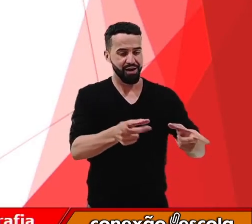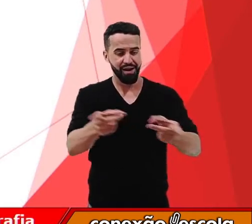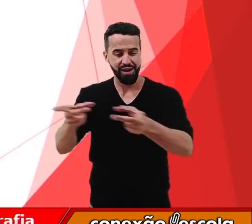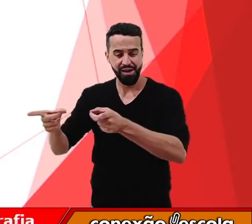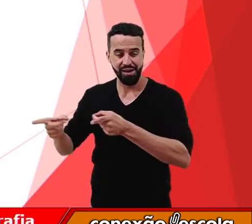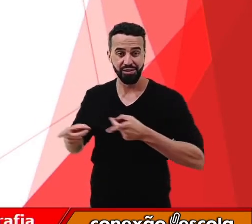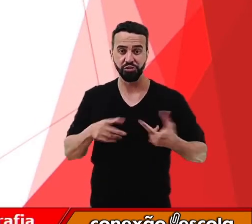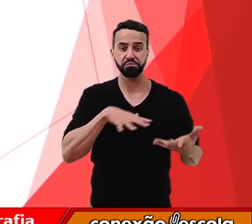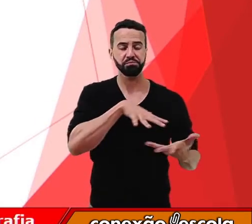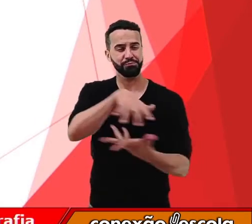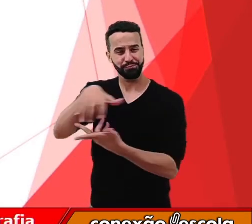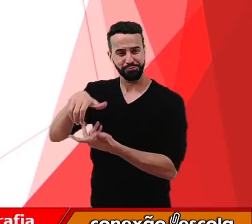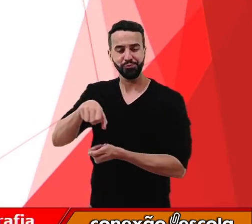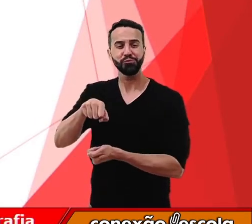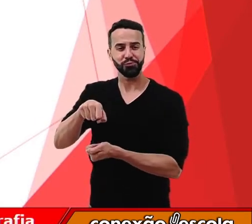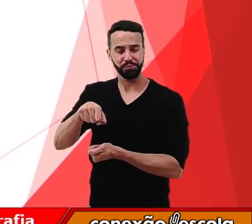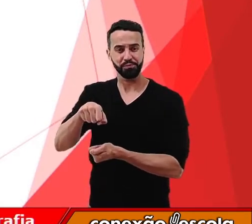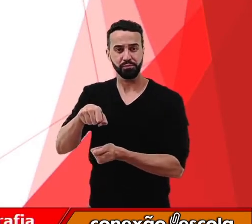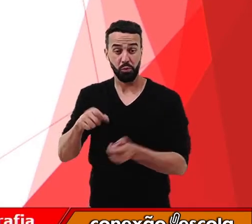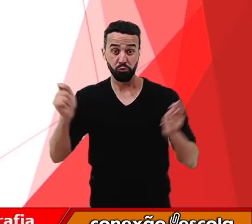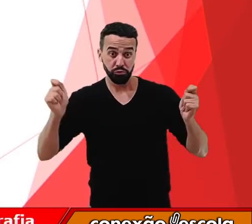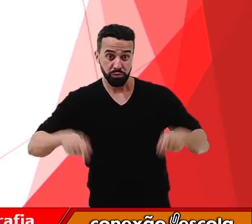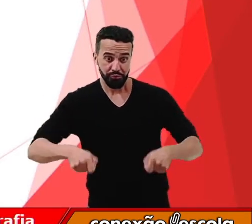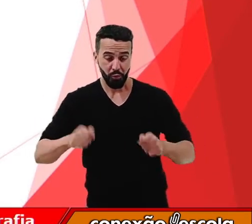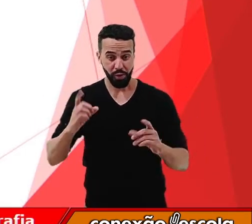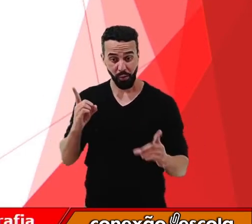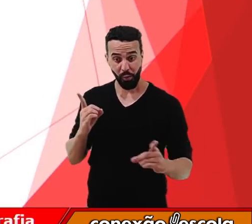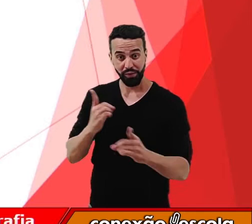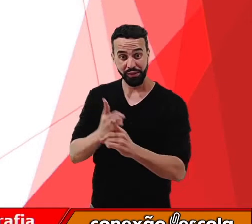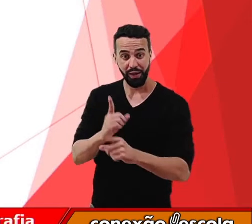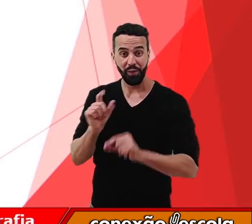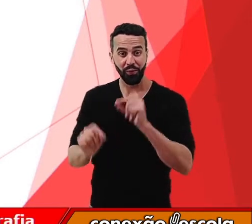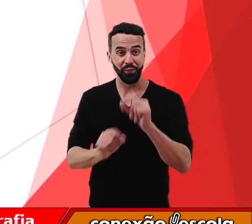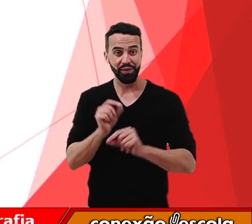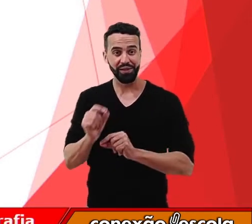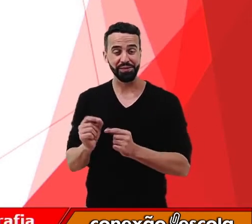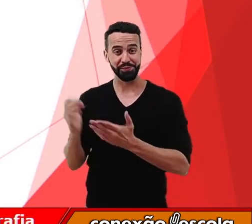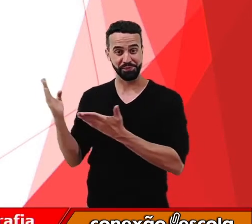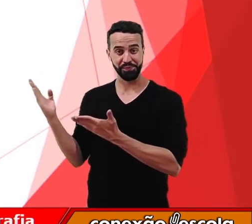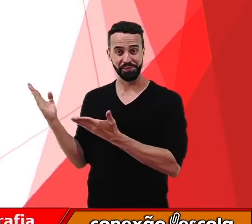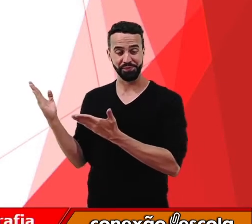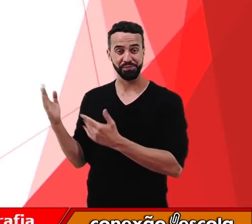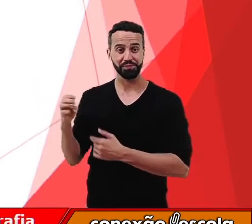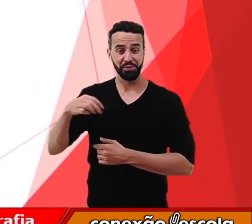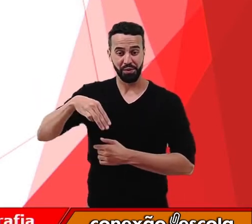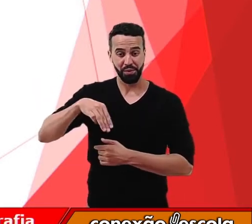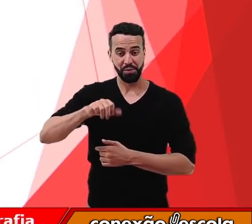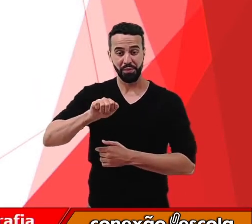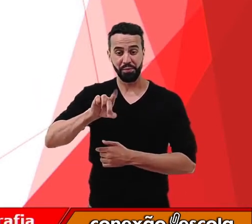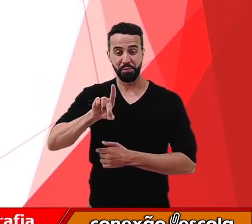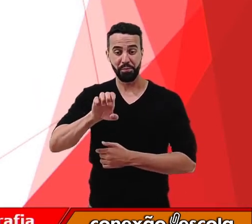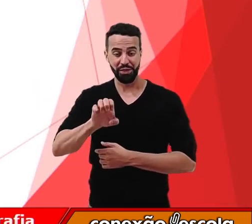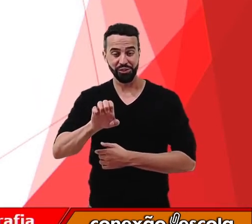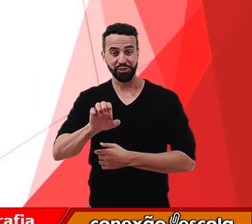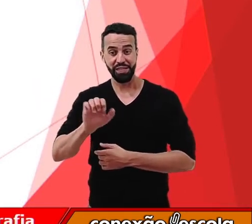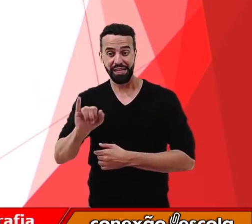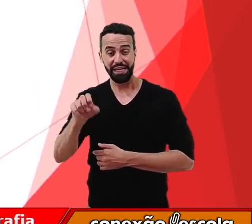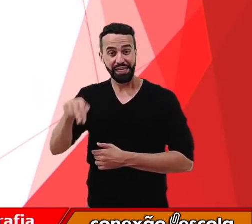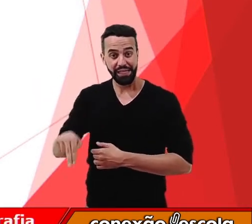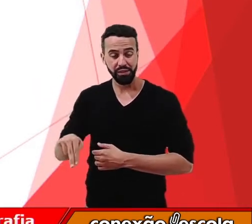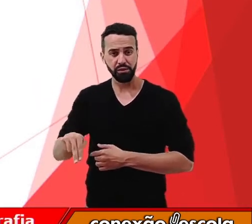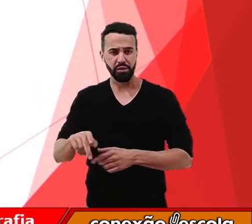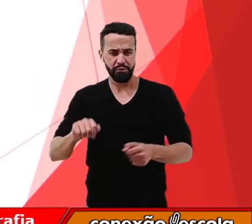É possível encontrar a expressão made in, que em inglês significa produzido em